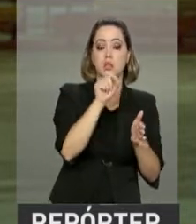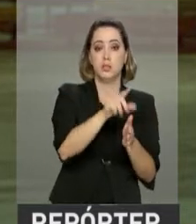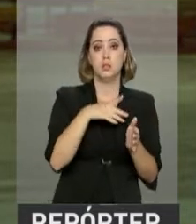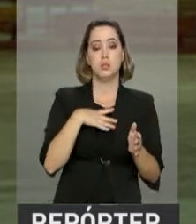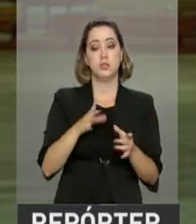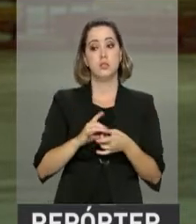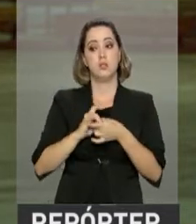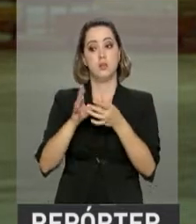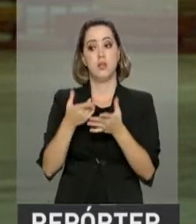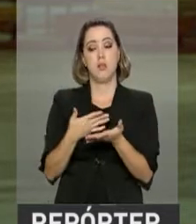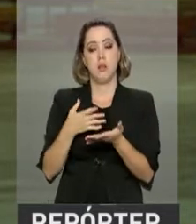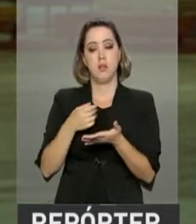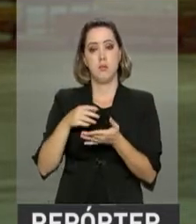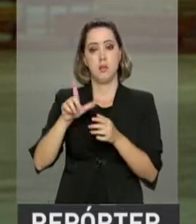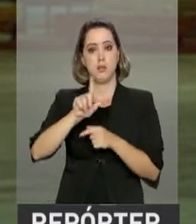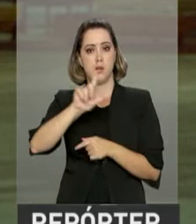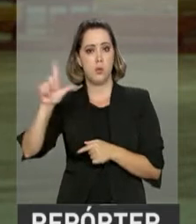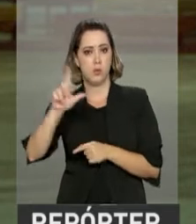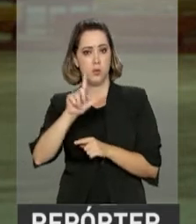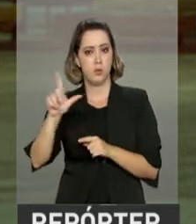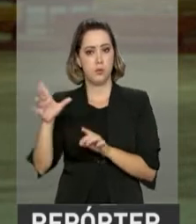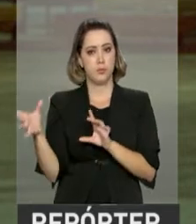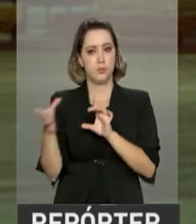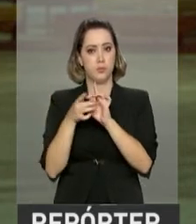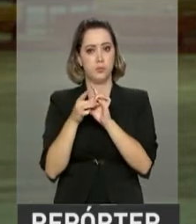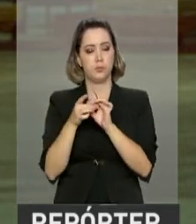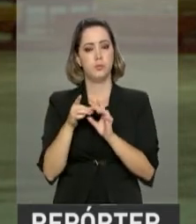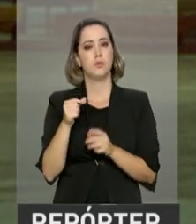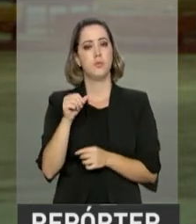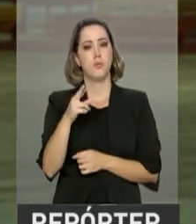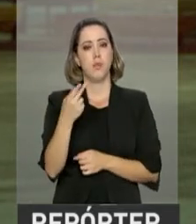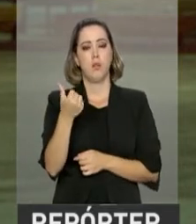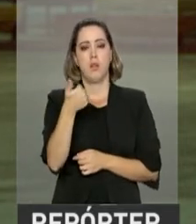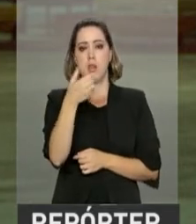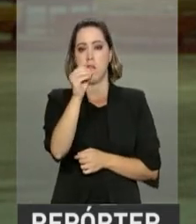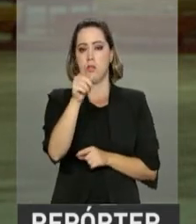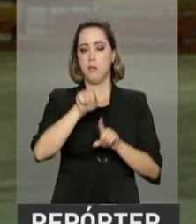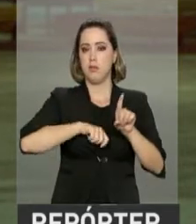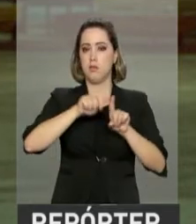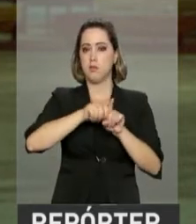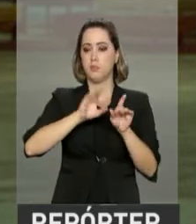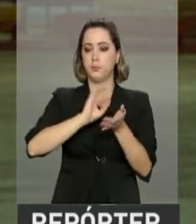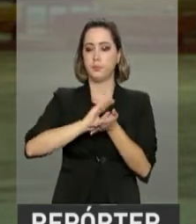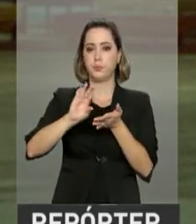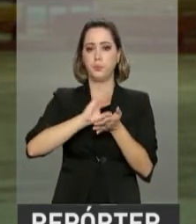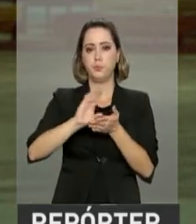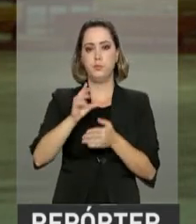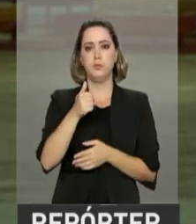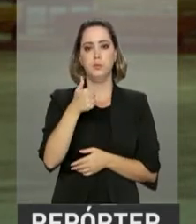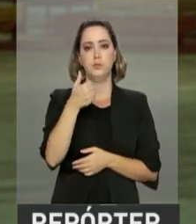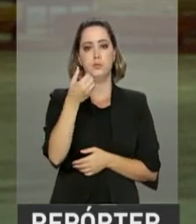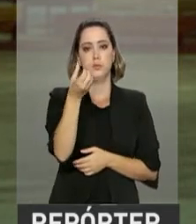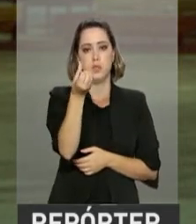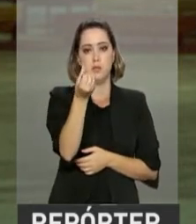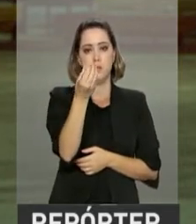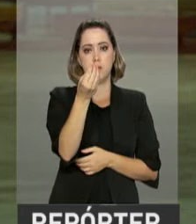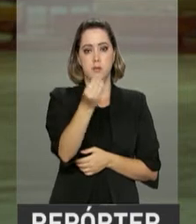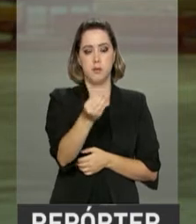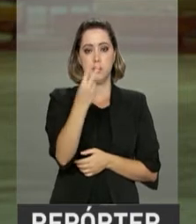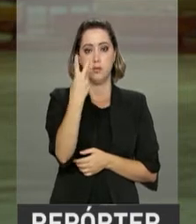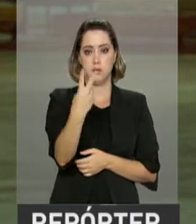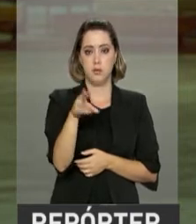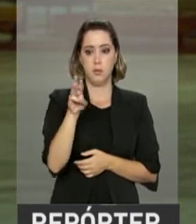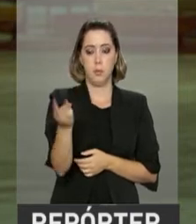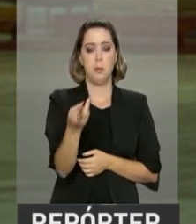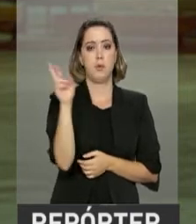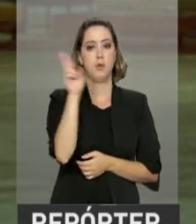integração do rio são francisco em 10 meses foram investidos 602 milhões de reais nas